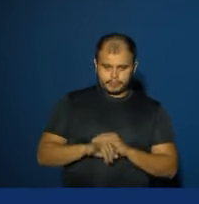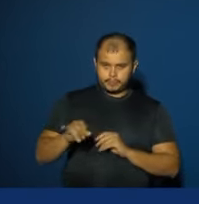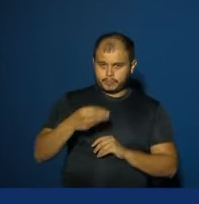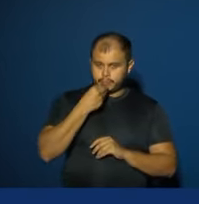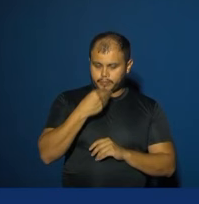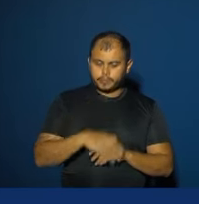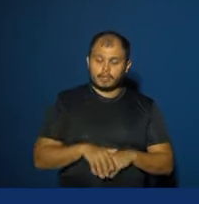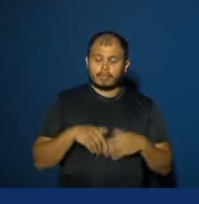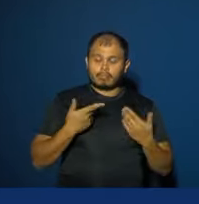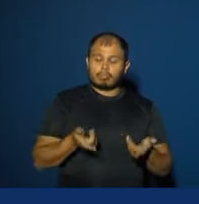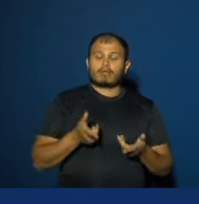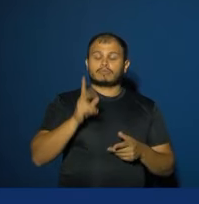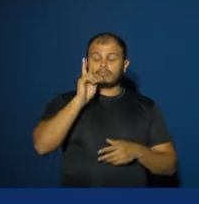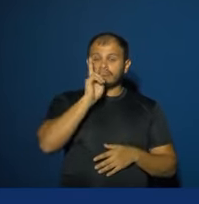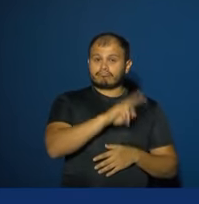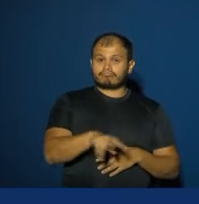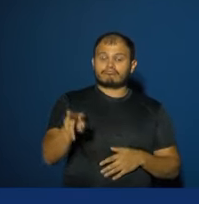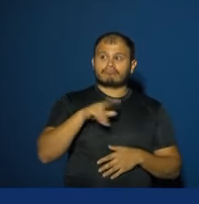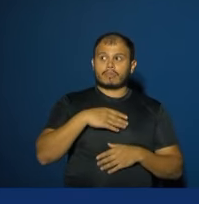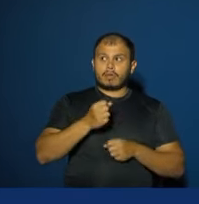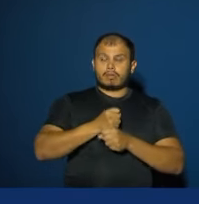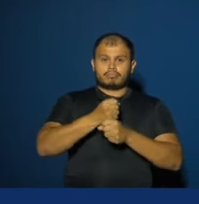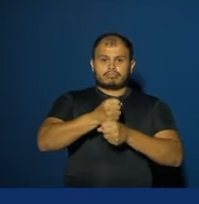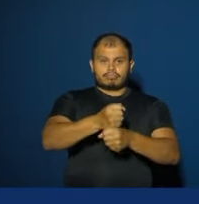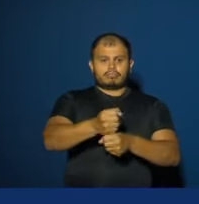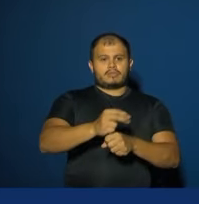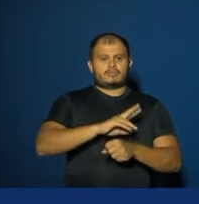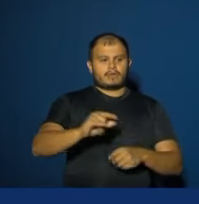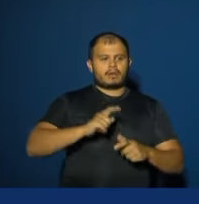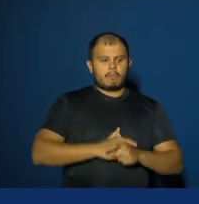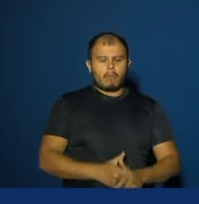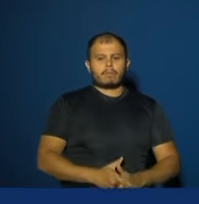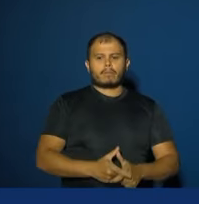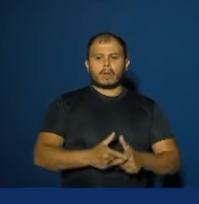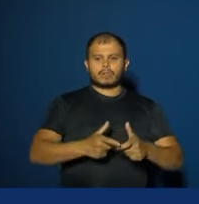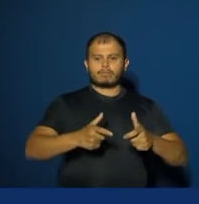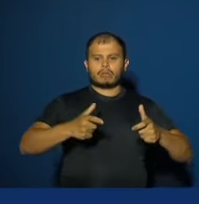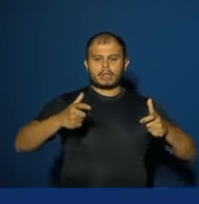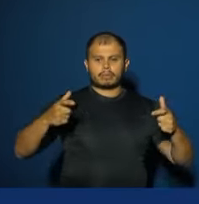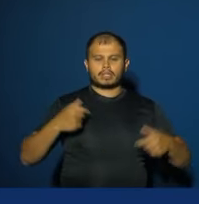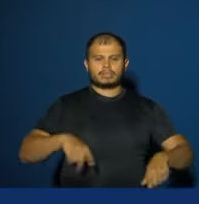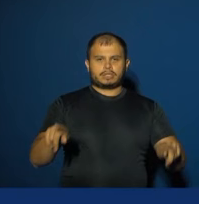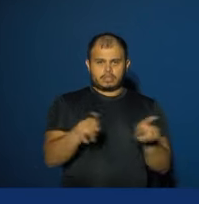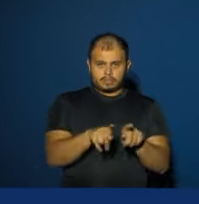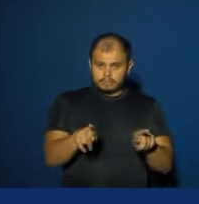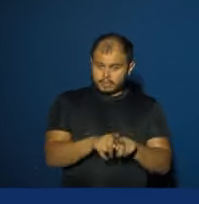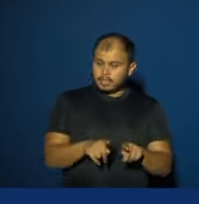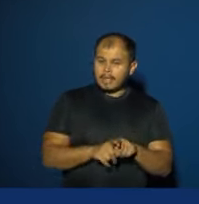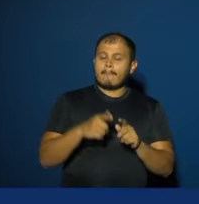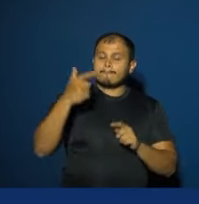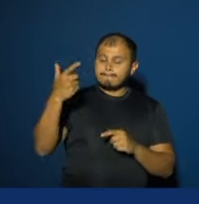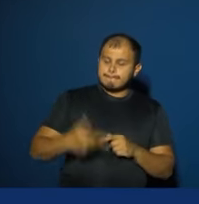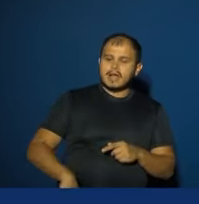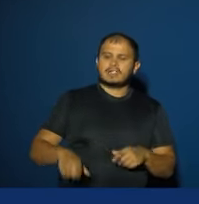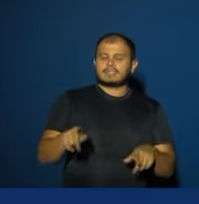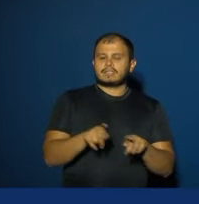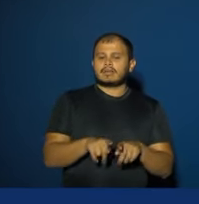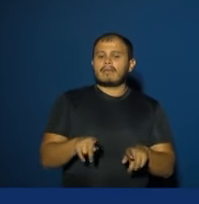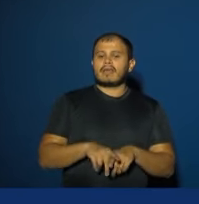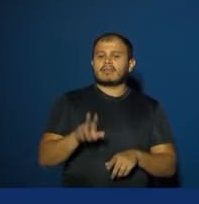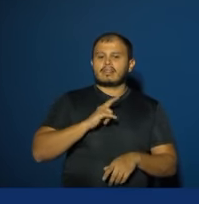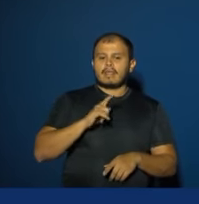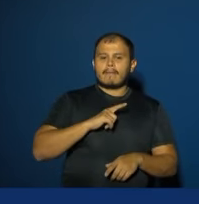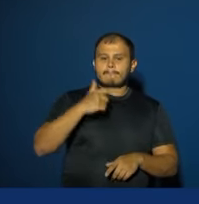uma uma retomada não só desse aumento da eficiência que é o que a gente vem vem fazendo nos últimos anos mas também voltando a fazer